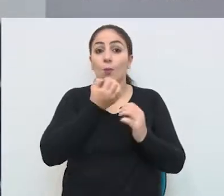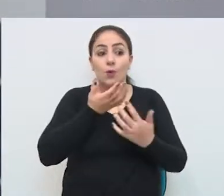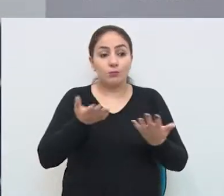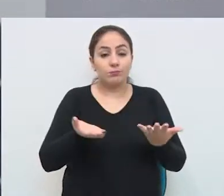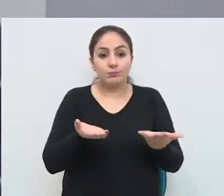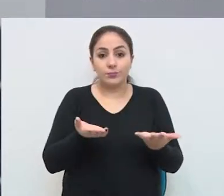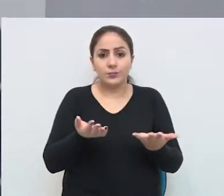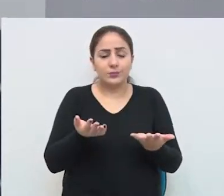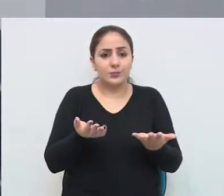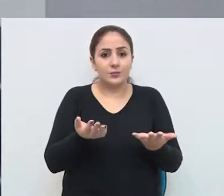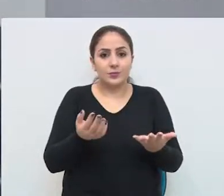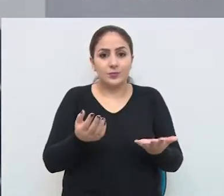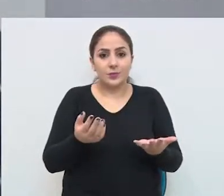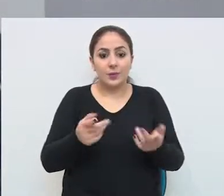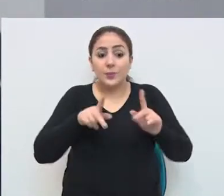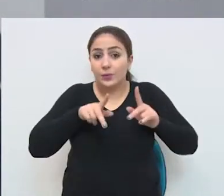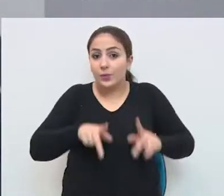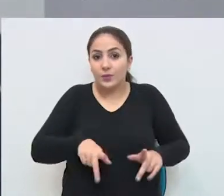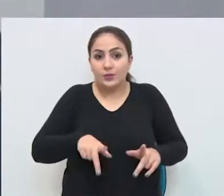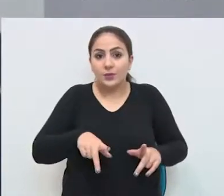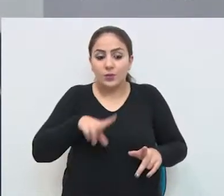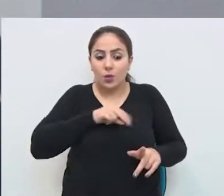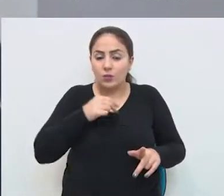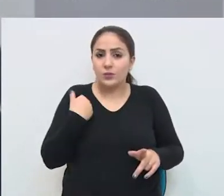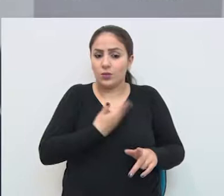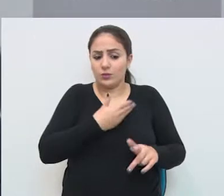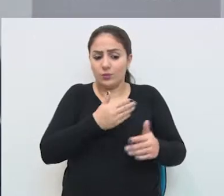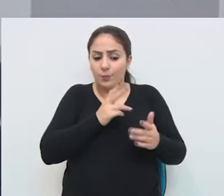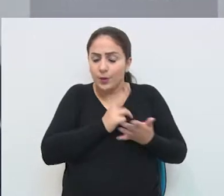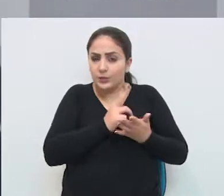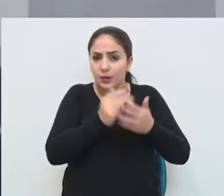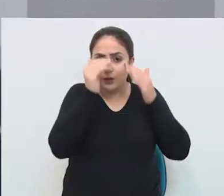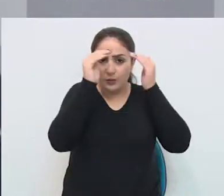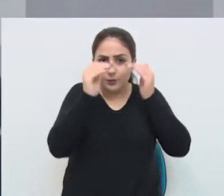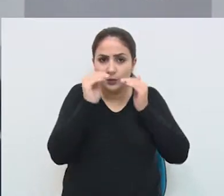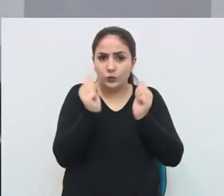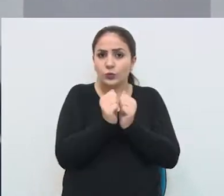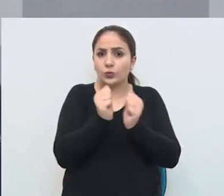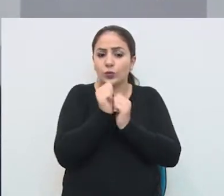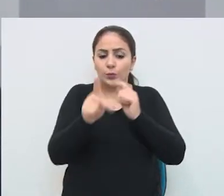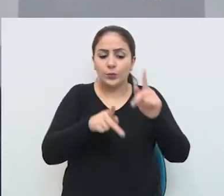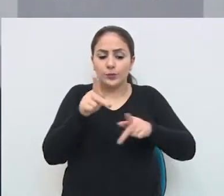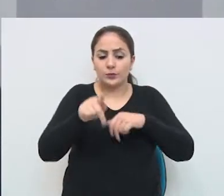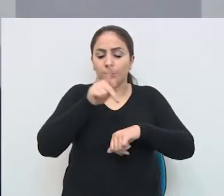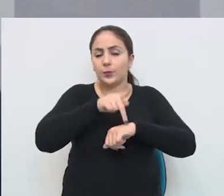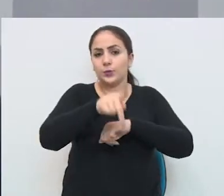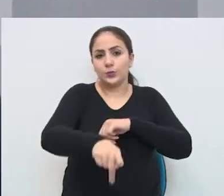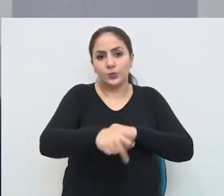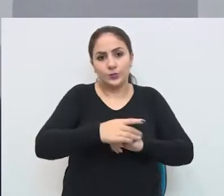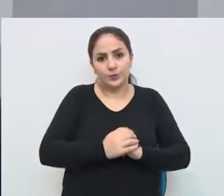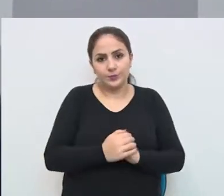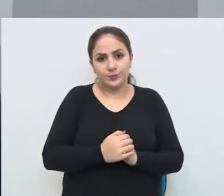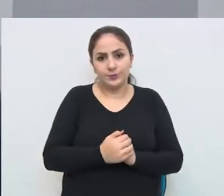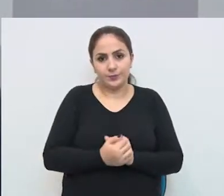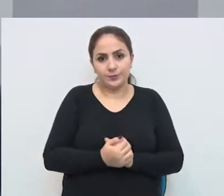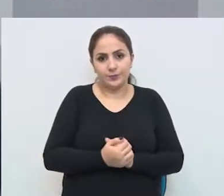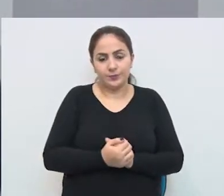Então, gente, vamos manter o respeito com a população de Passo